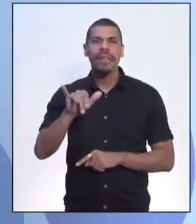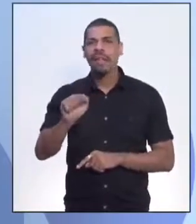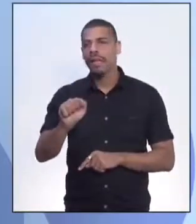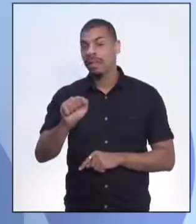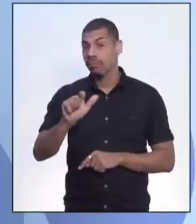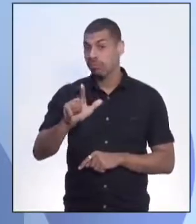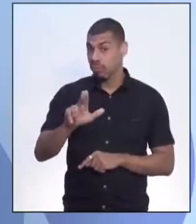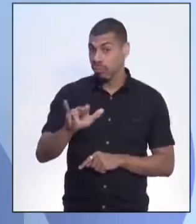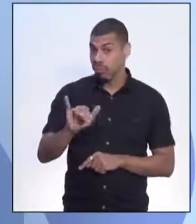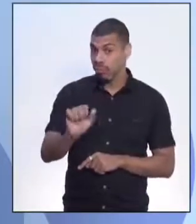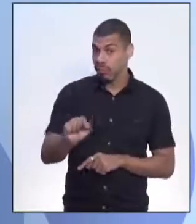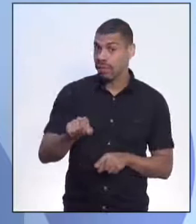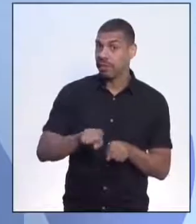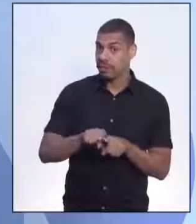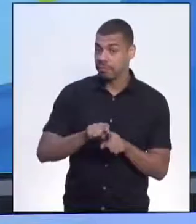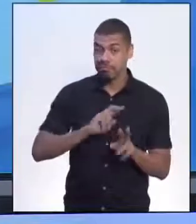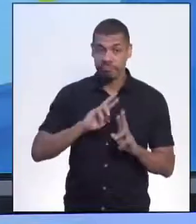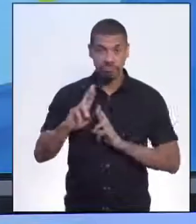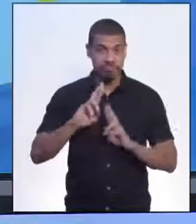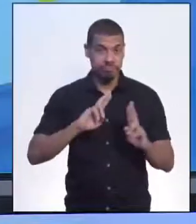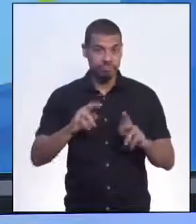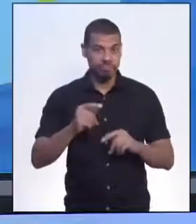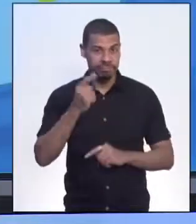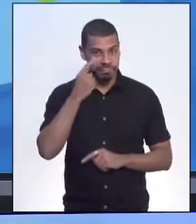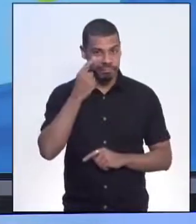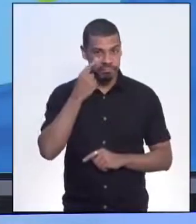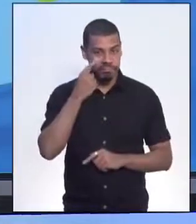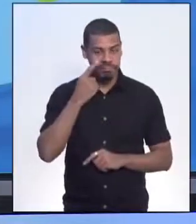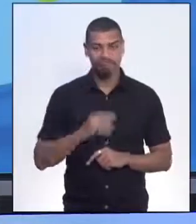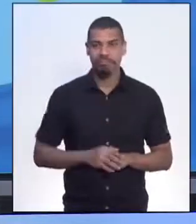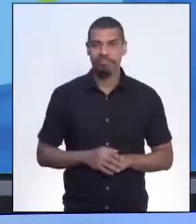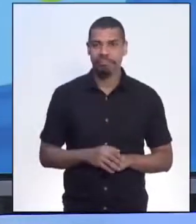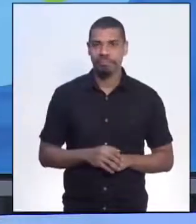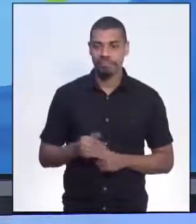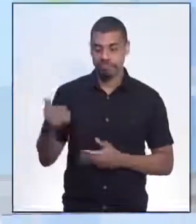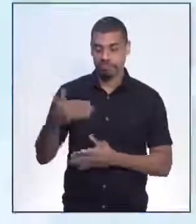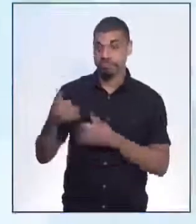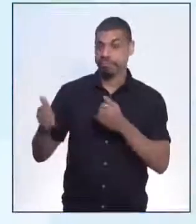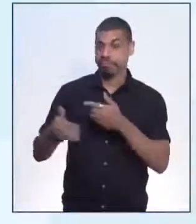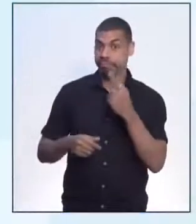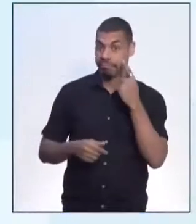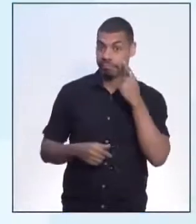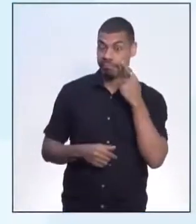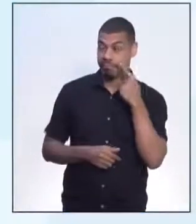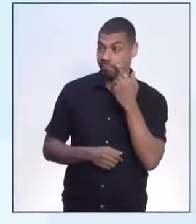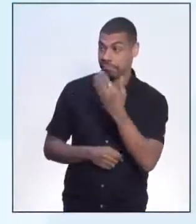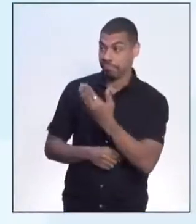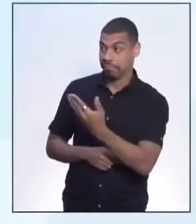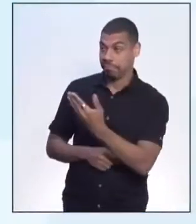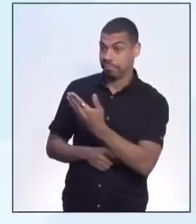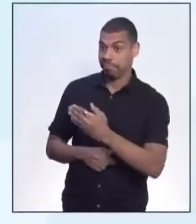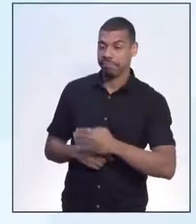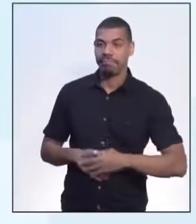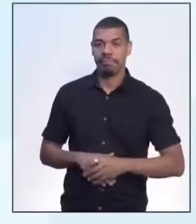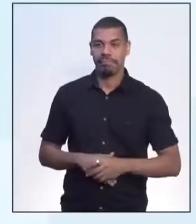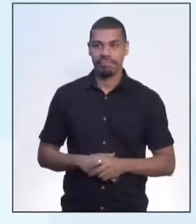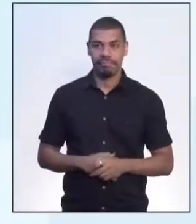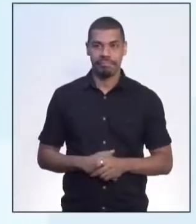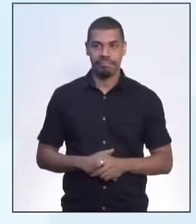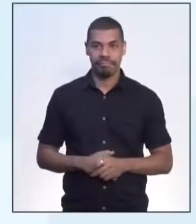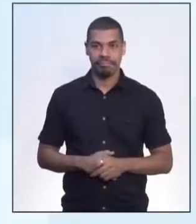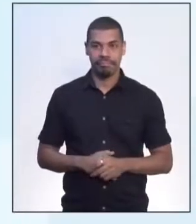Fernando after e then. Vamos ver se vocês acertaram? Vamos colocar lá na tela para vocês? In the evening, I have